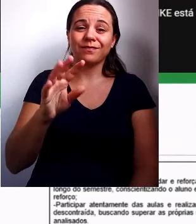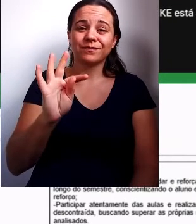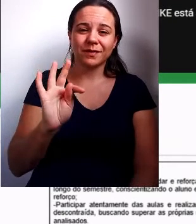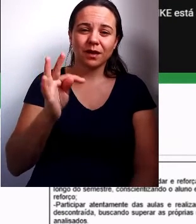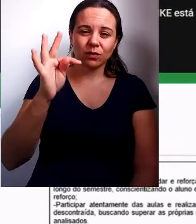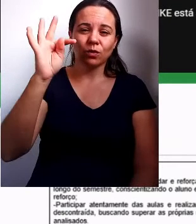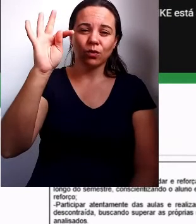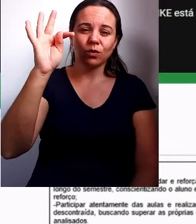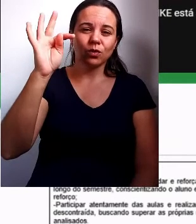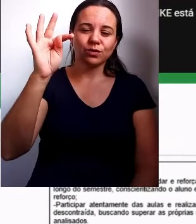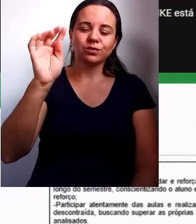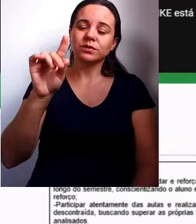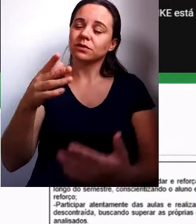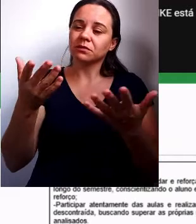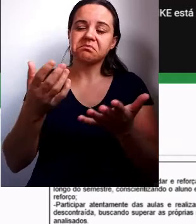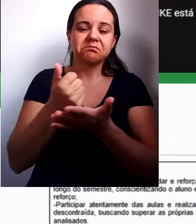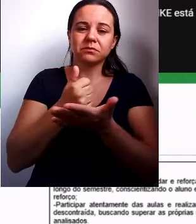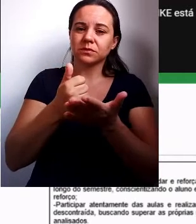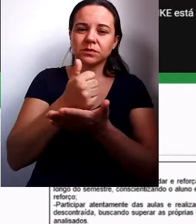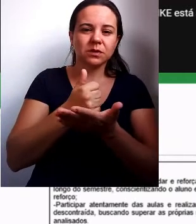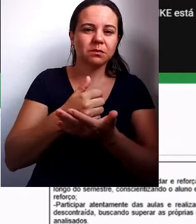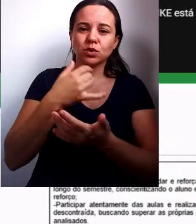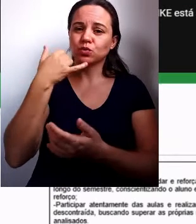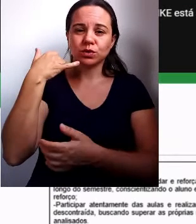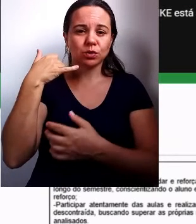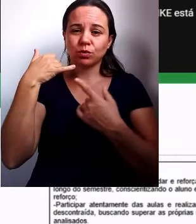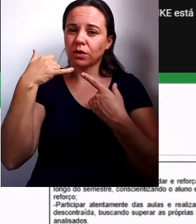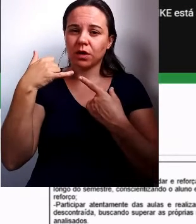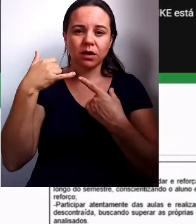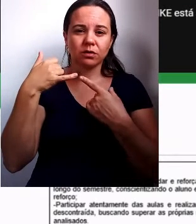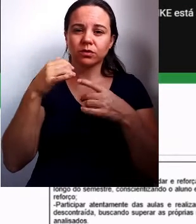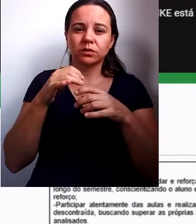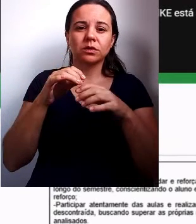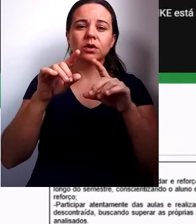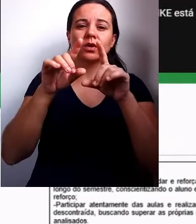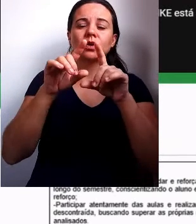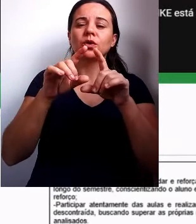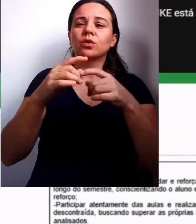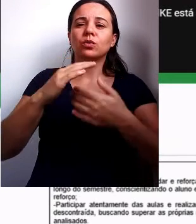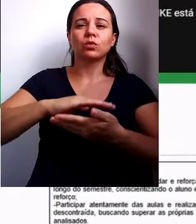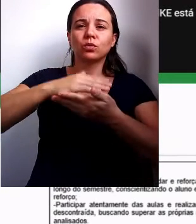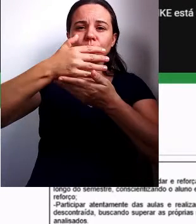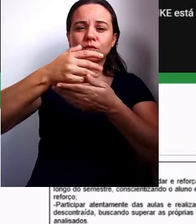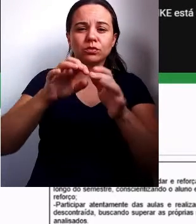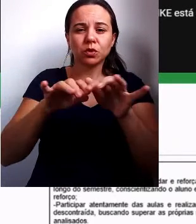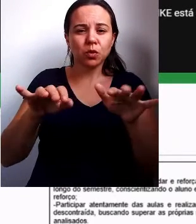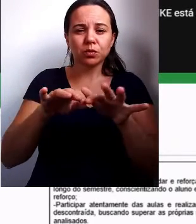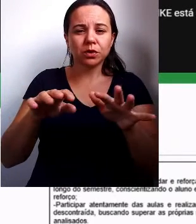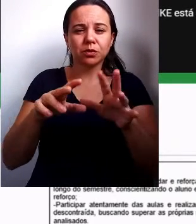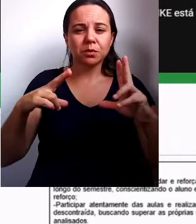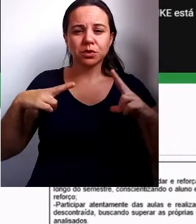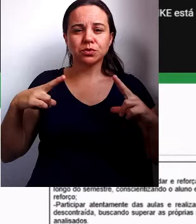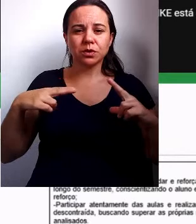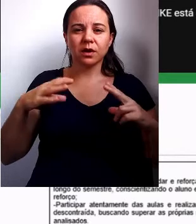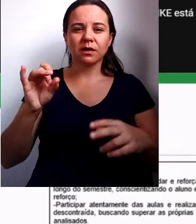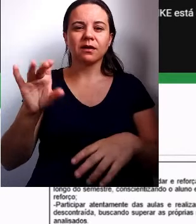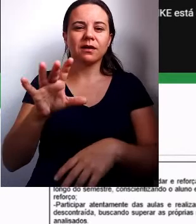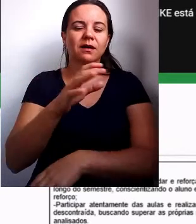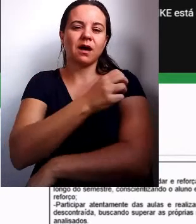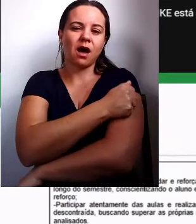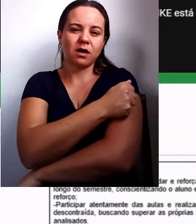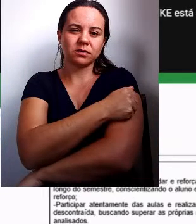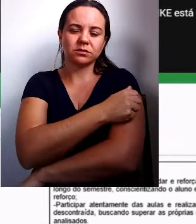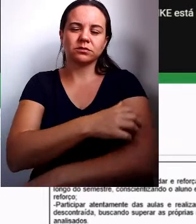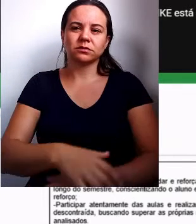um meio tecnológico, então serão basicamente o celular e o computador particular, né,